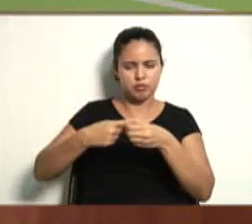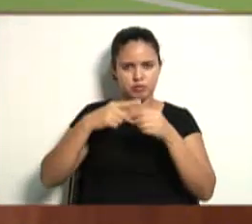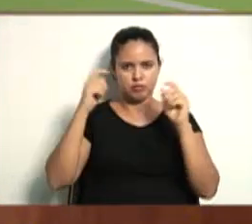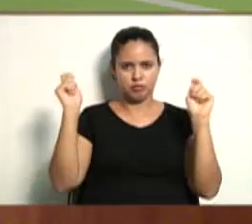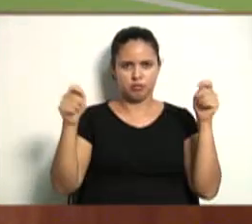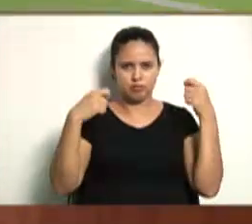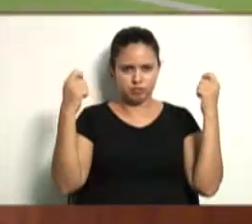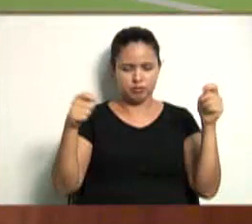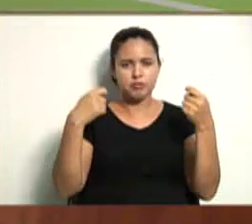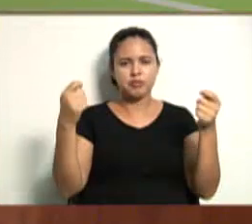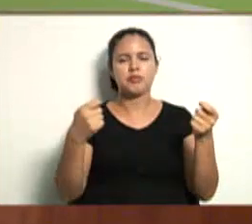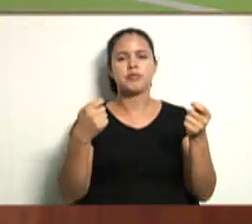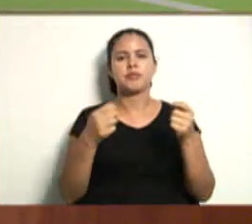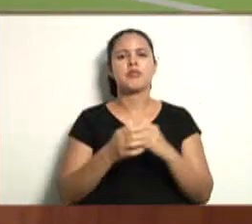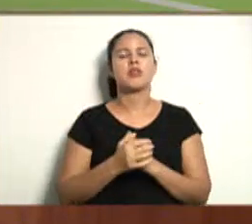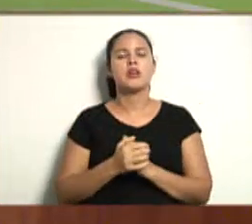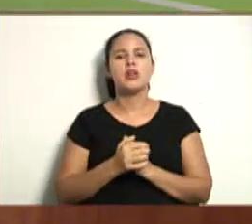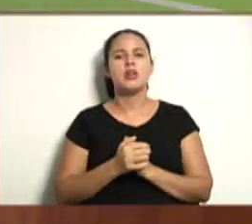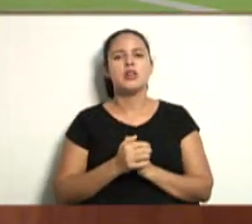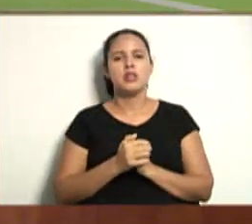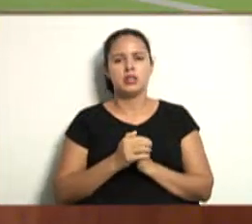lá.